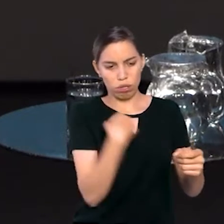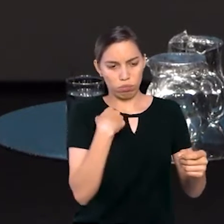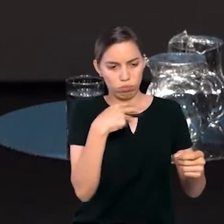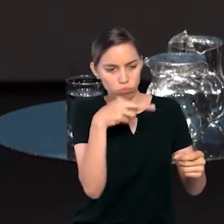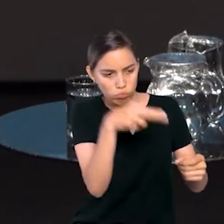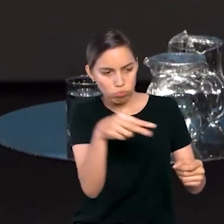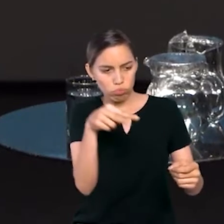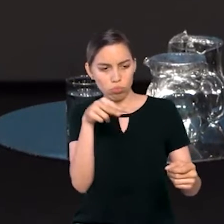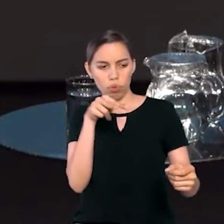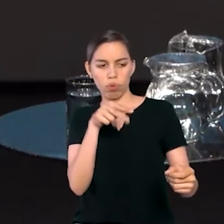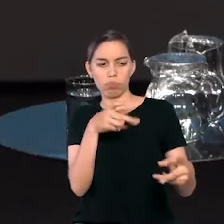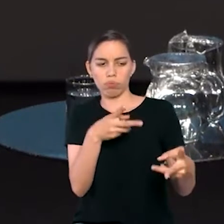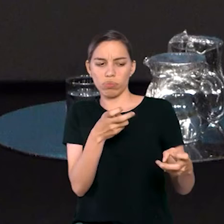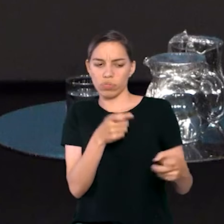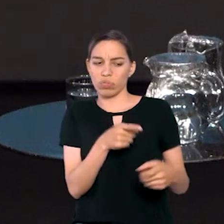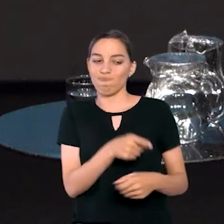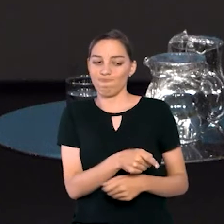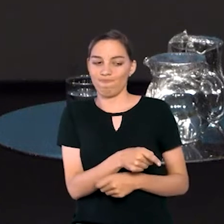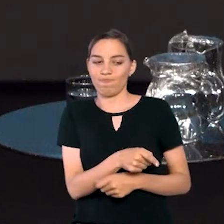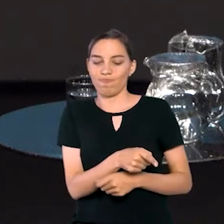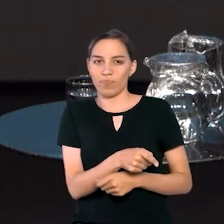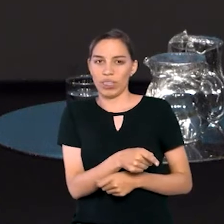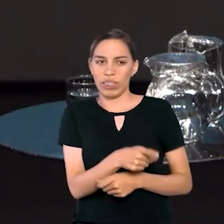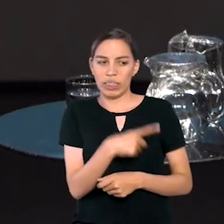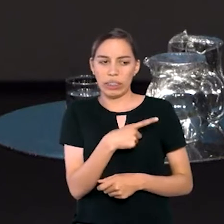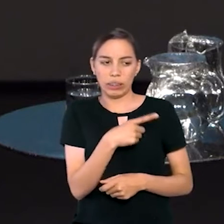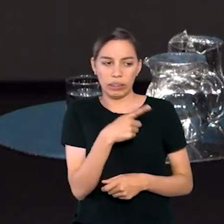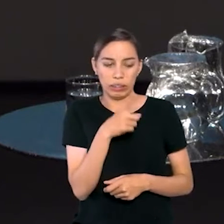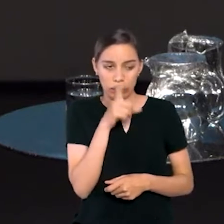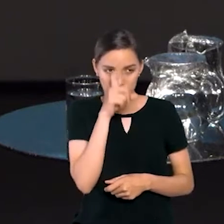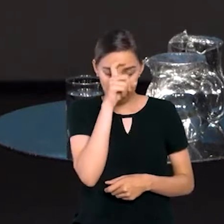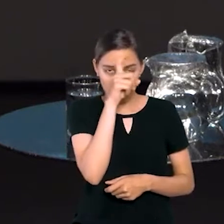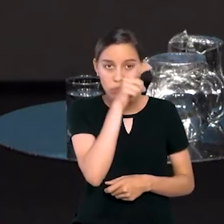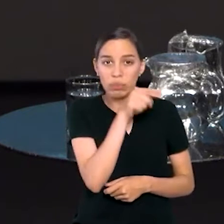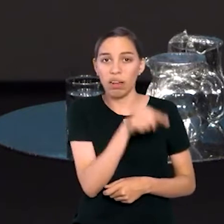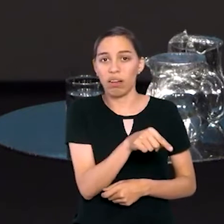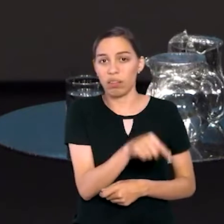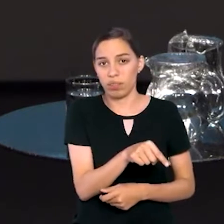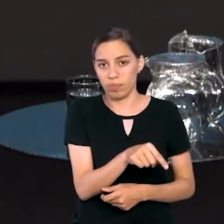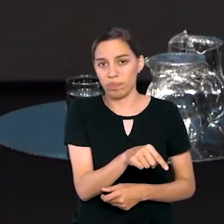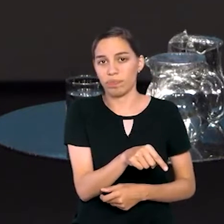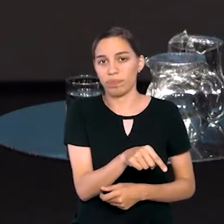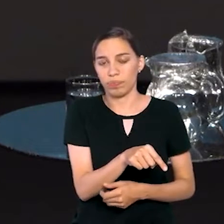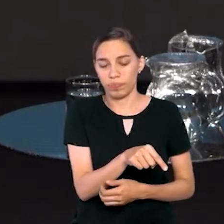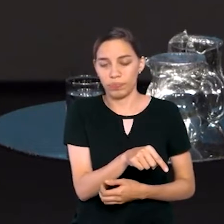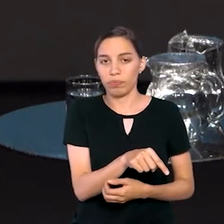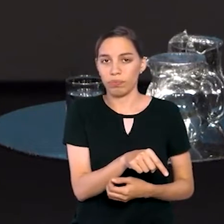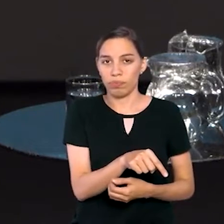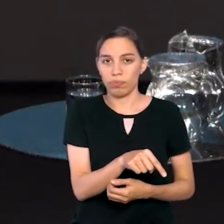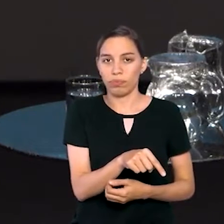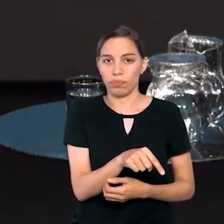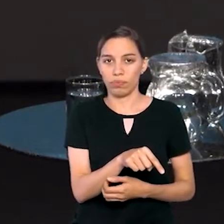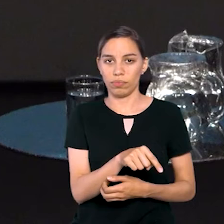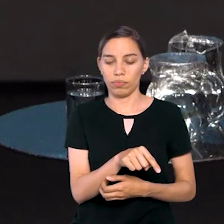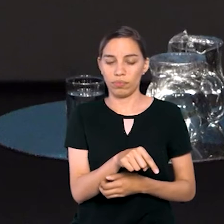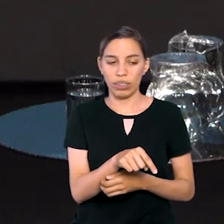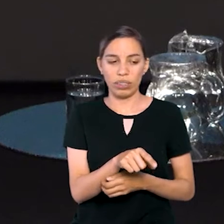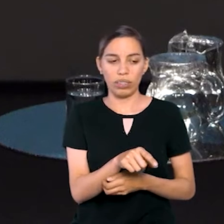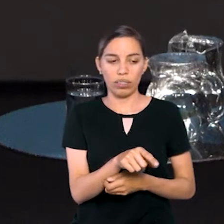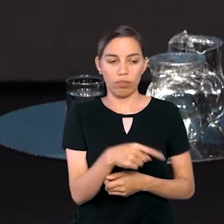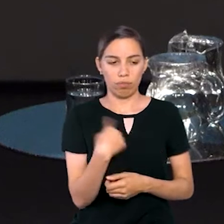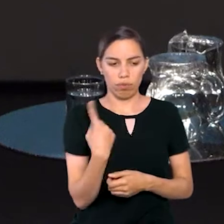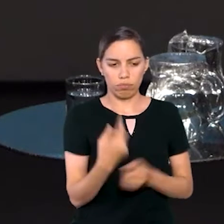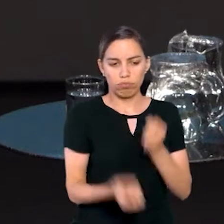nas cidades nossas e em outros países também, o aperto que as pessoas vivem nesses lugares que a gente